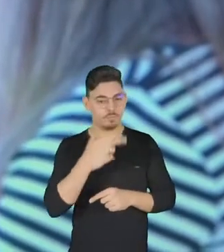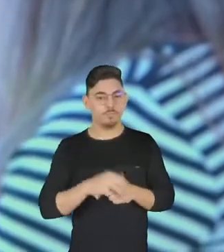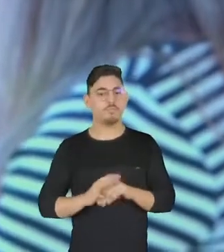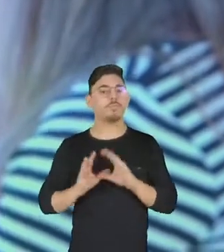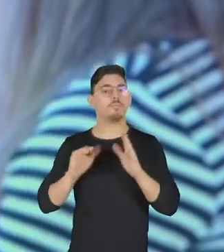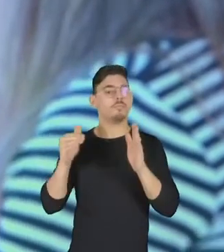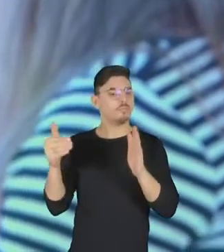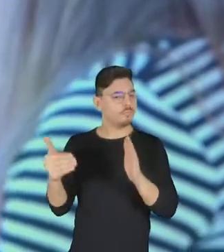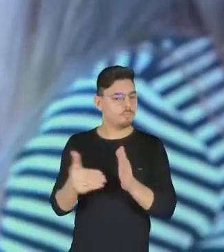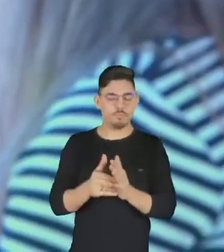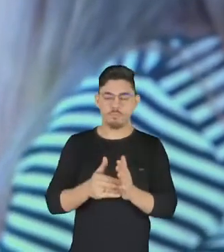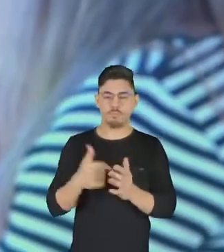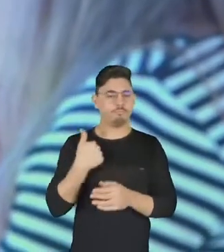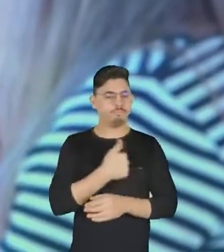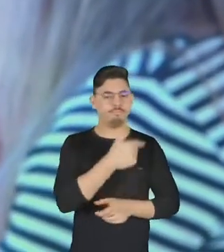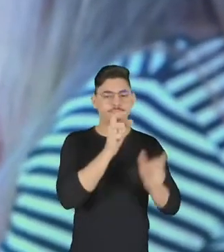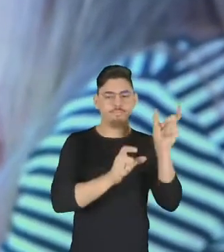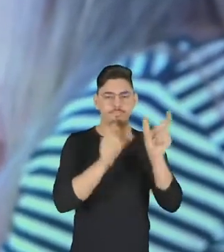né,